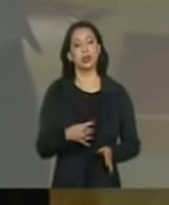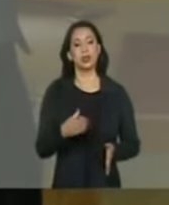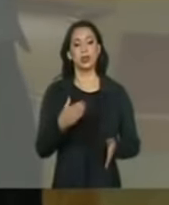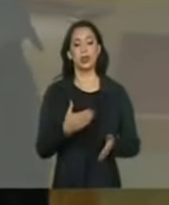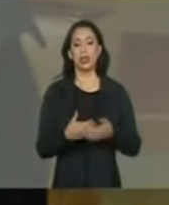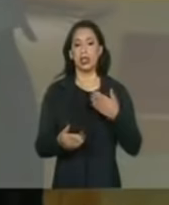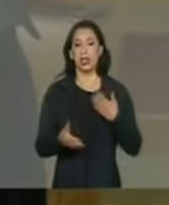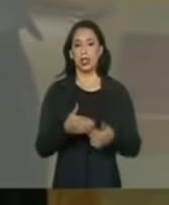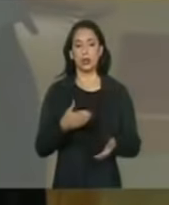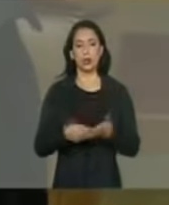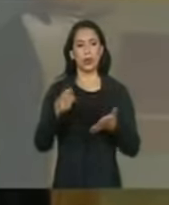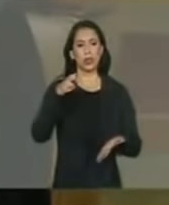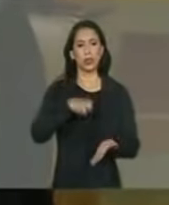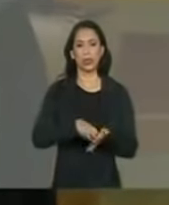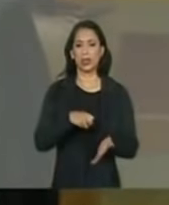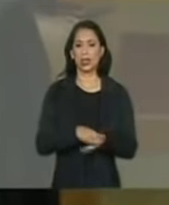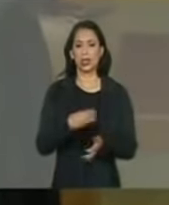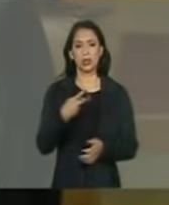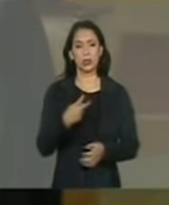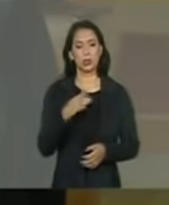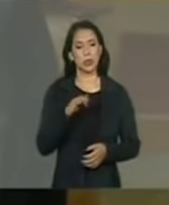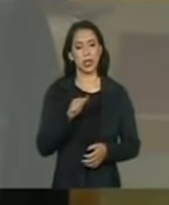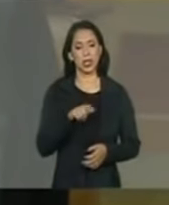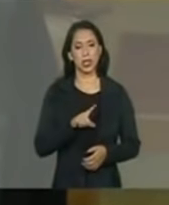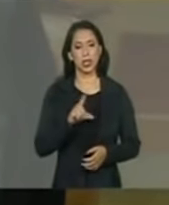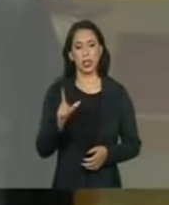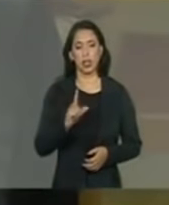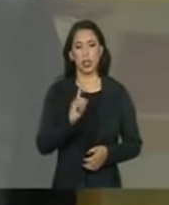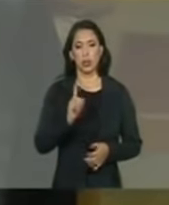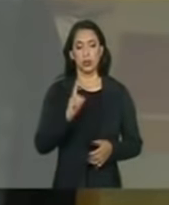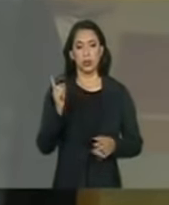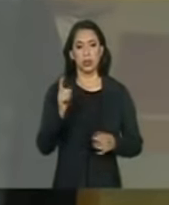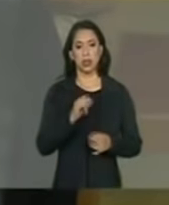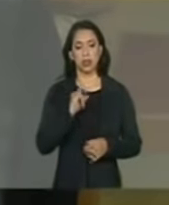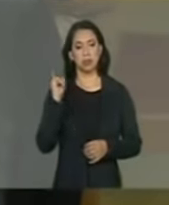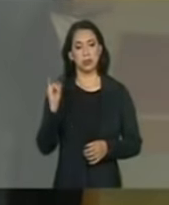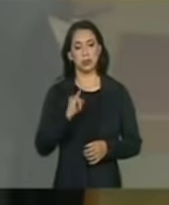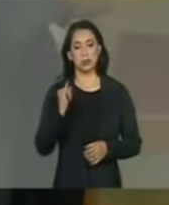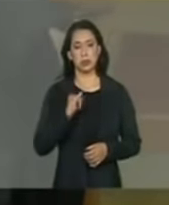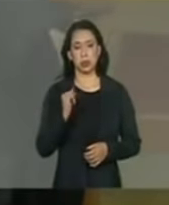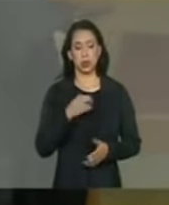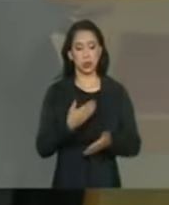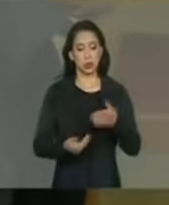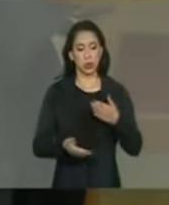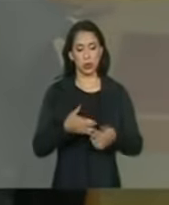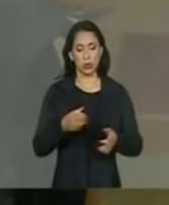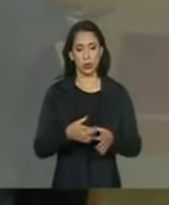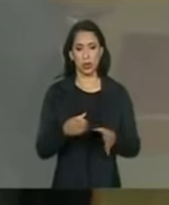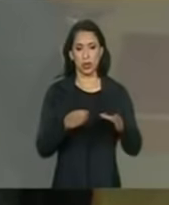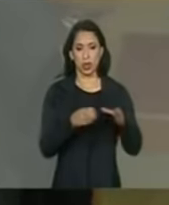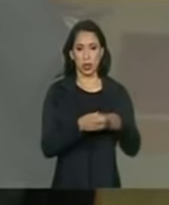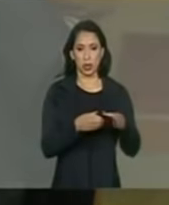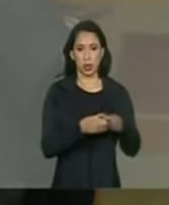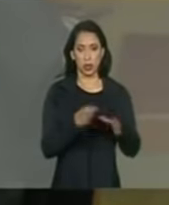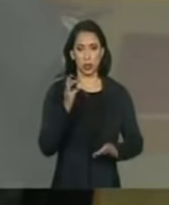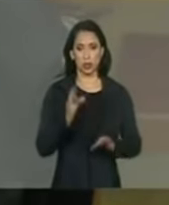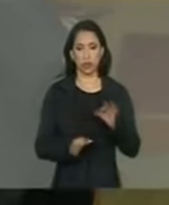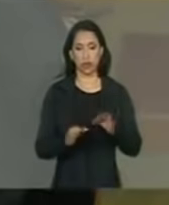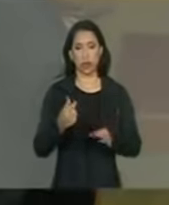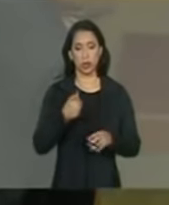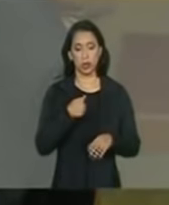condenação penal não importa qual tenha sido órgão judiciário e eu cuido da inconstitucionalidade